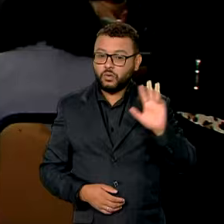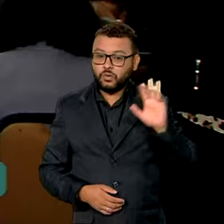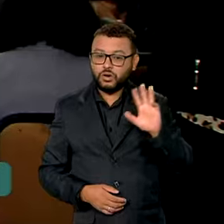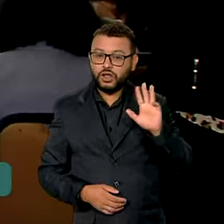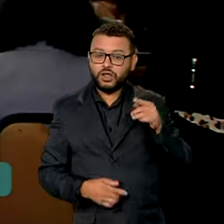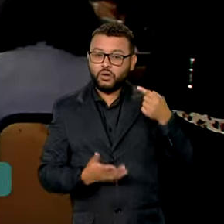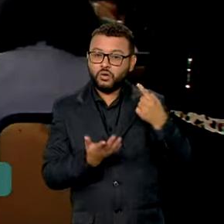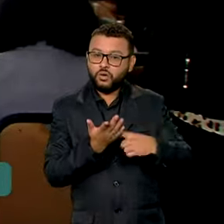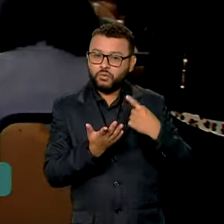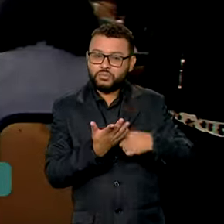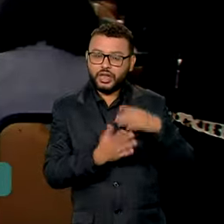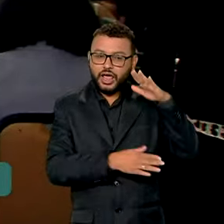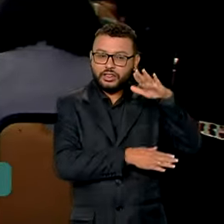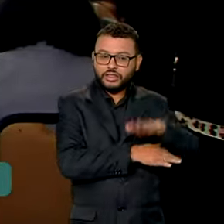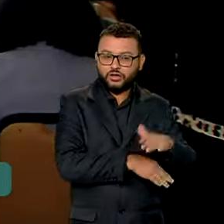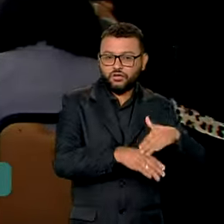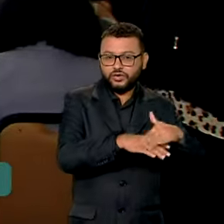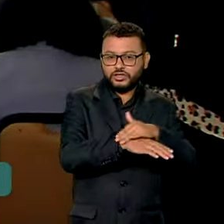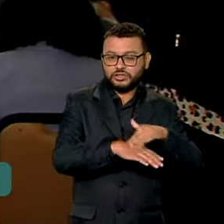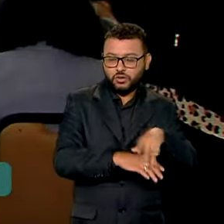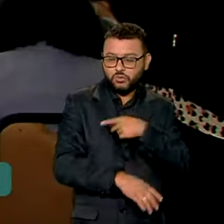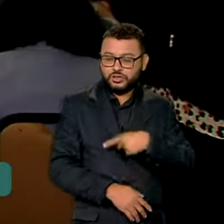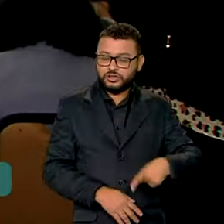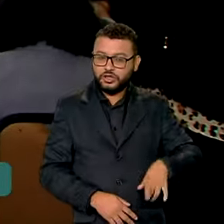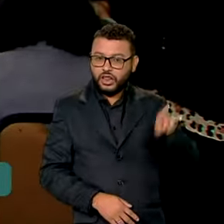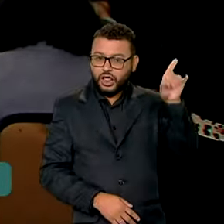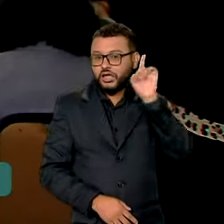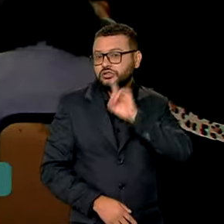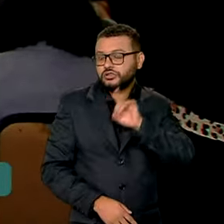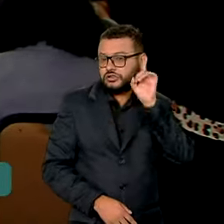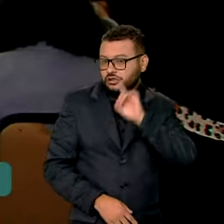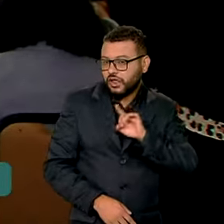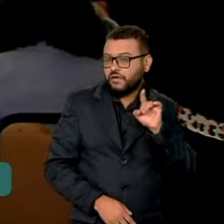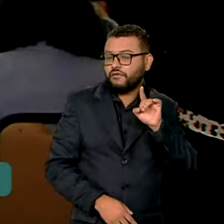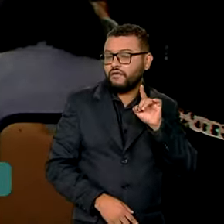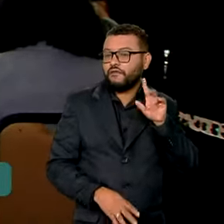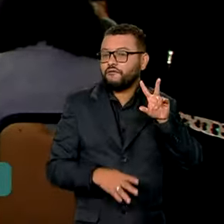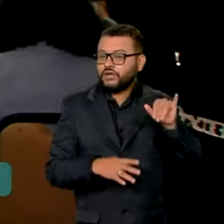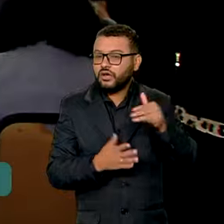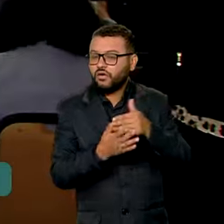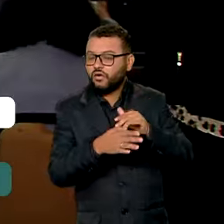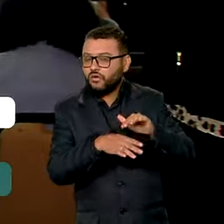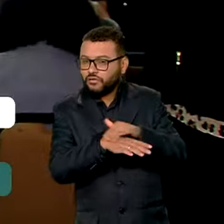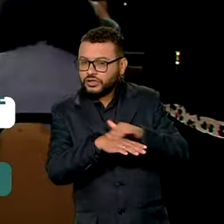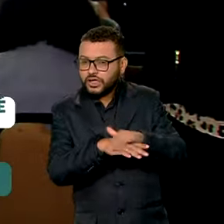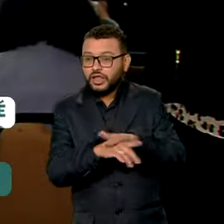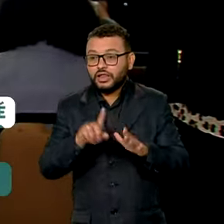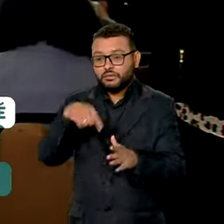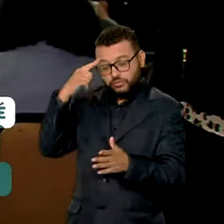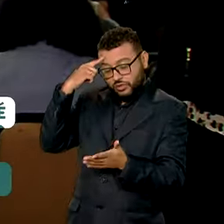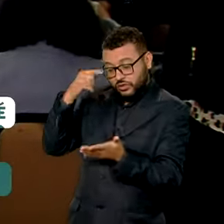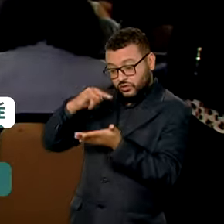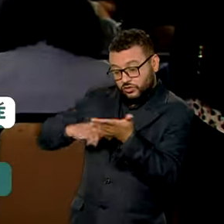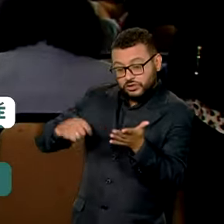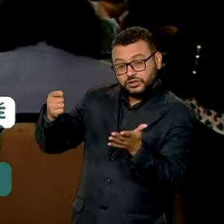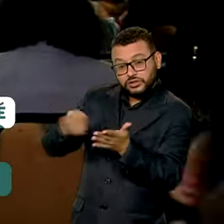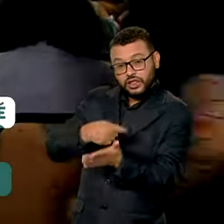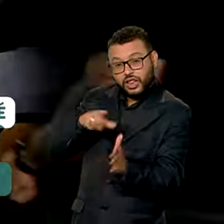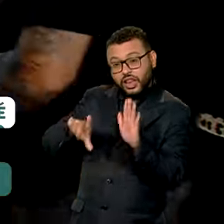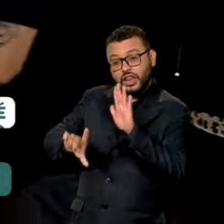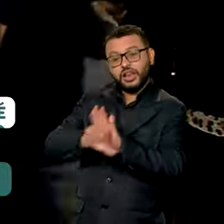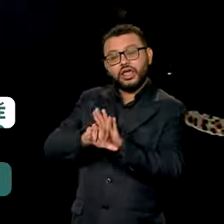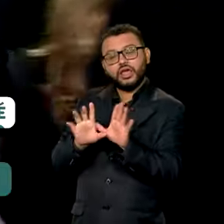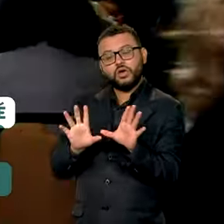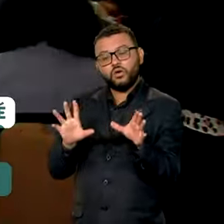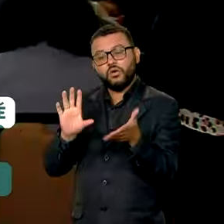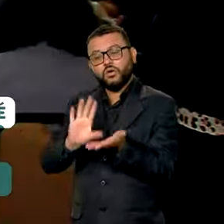tarde conversa por telefone com o presidente dos Estados Unidos, Joe Biden. Depois, sanciona o projeto de lei que cria o